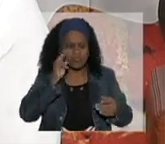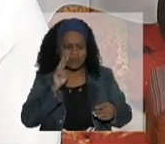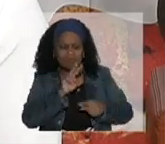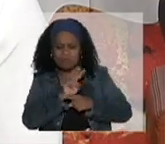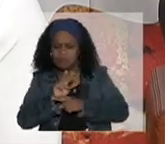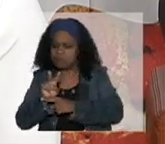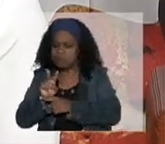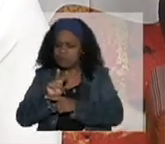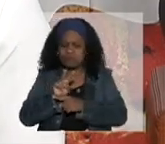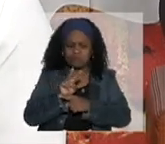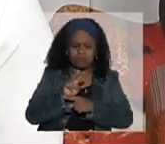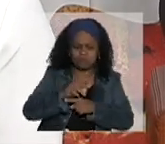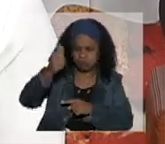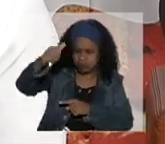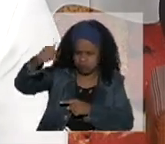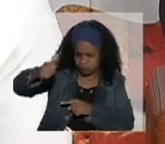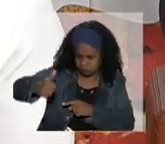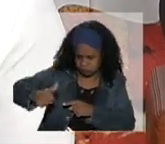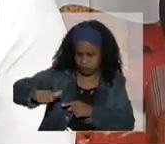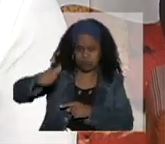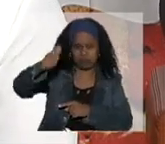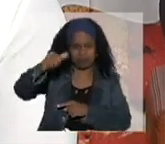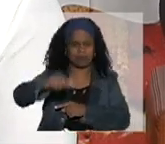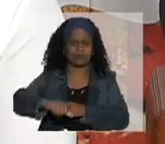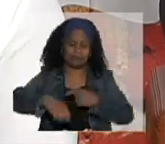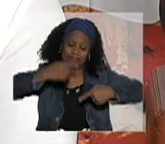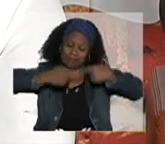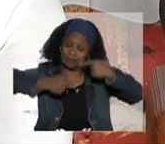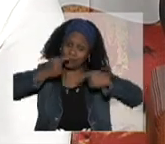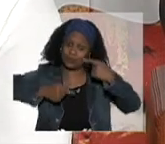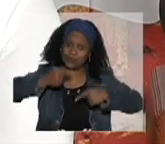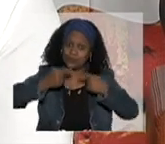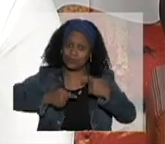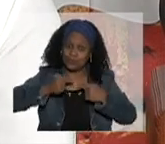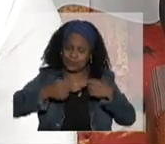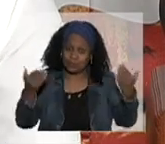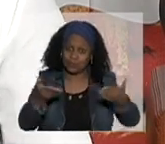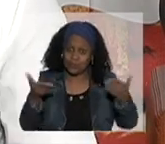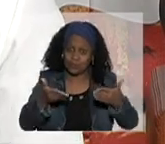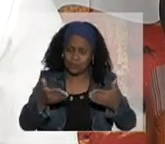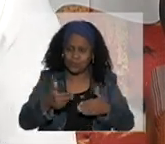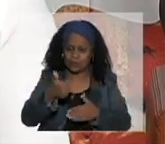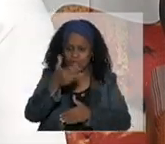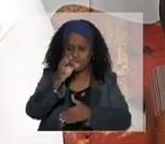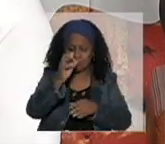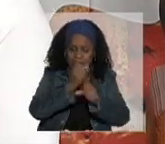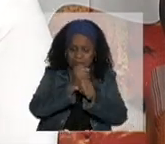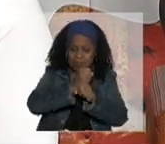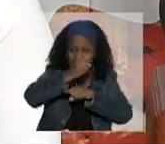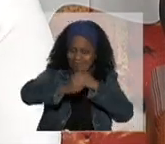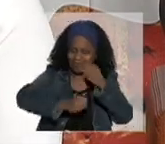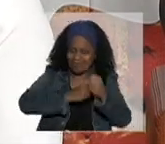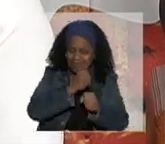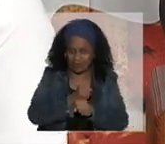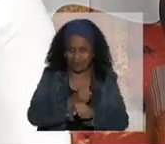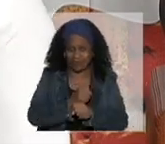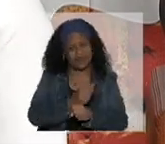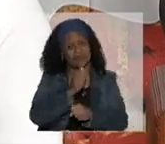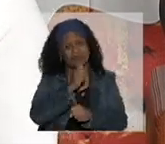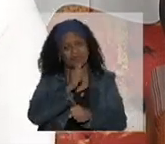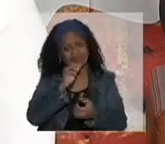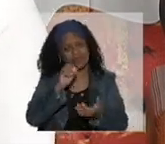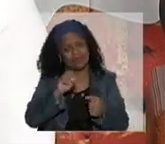de monitorar e avaliar a eficácia e a eficiência dessas políticas. Hoje, após 10 anos